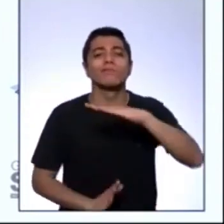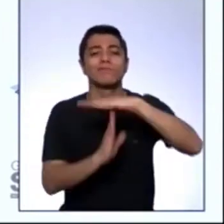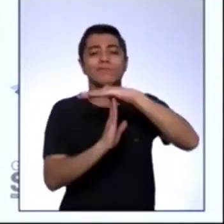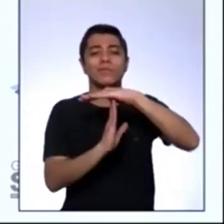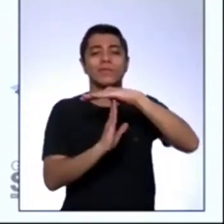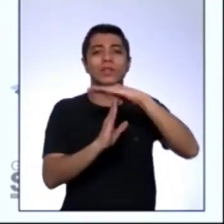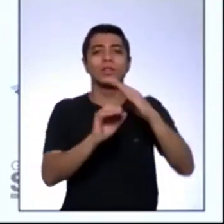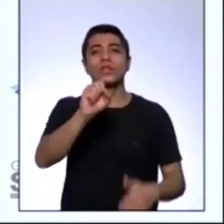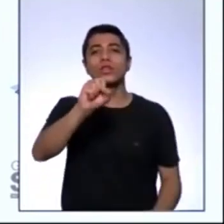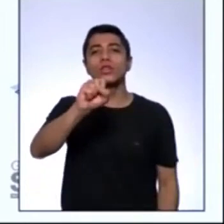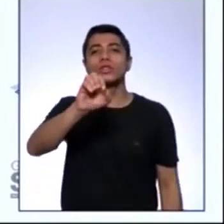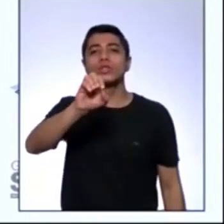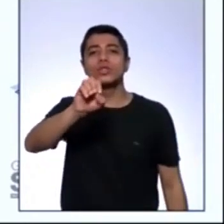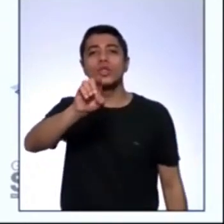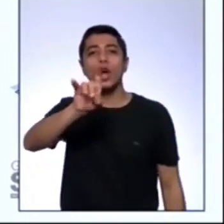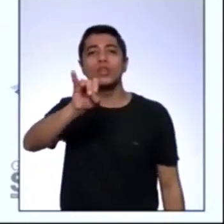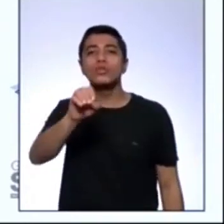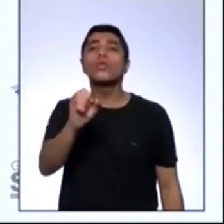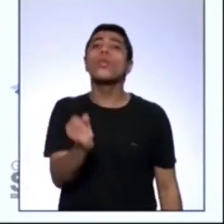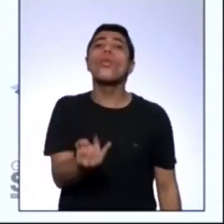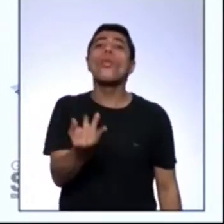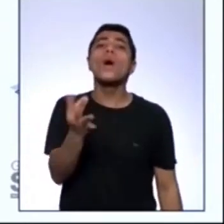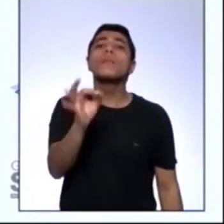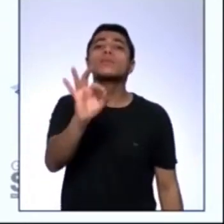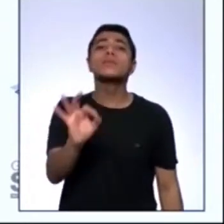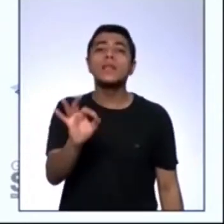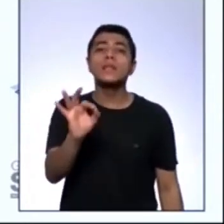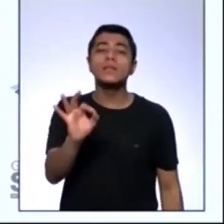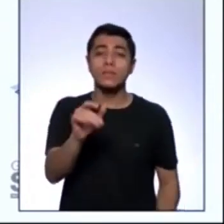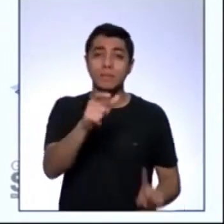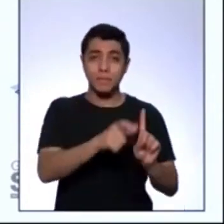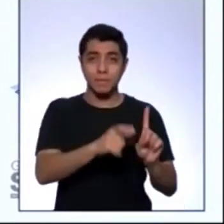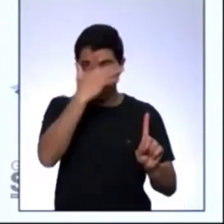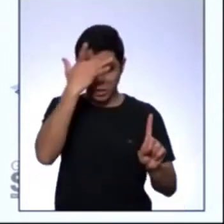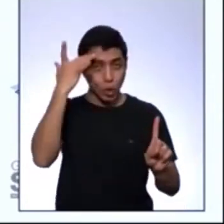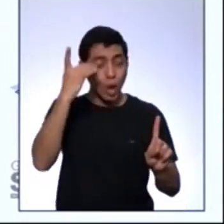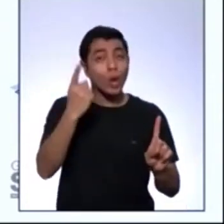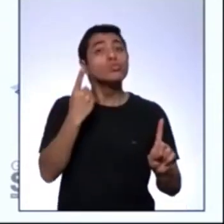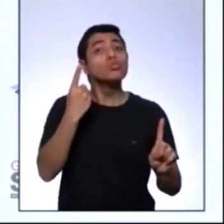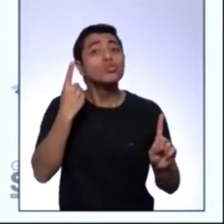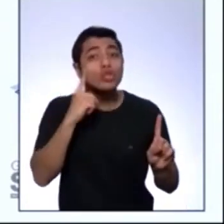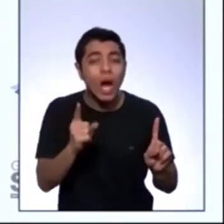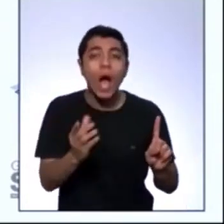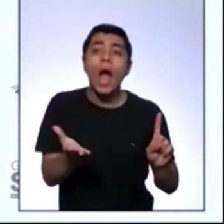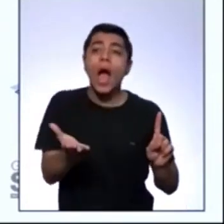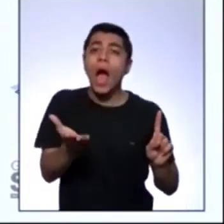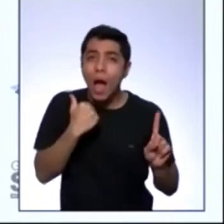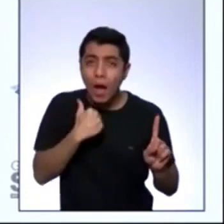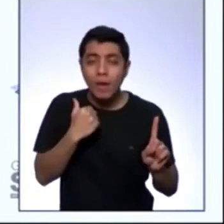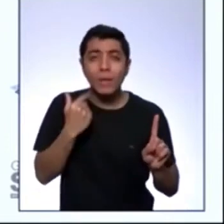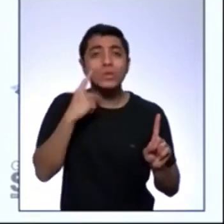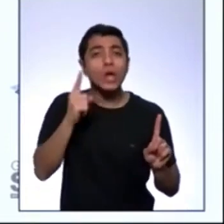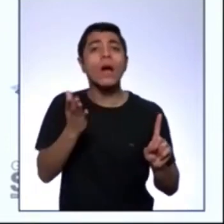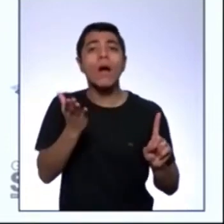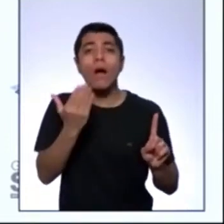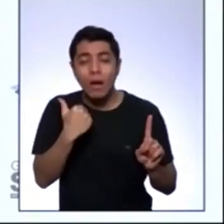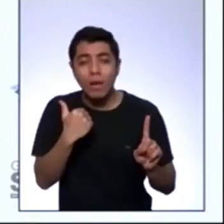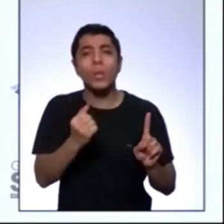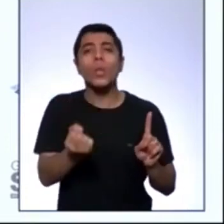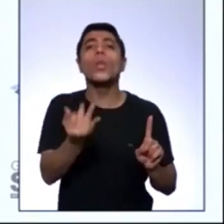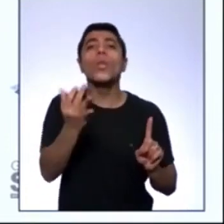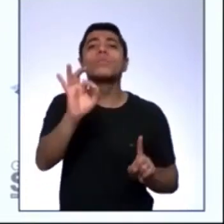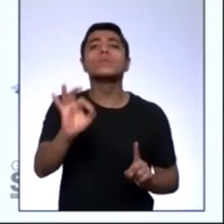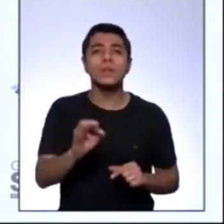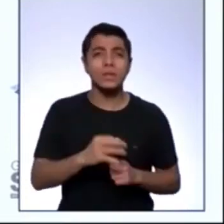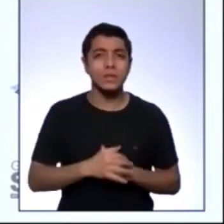que uma pessoa pode ingerir por dia gente ele não quer a quantidade